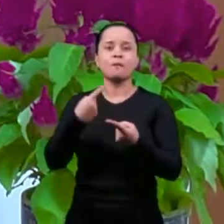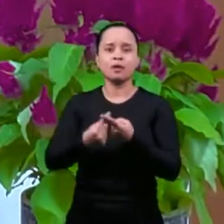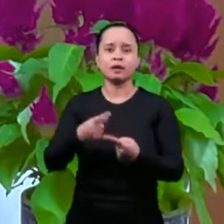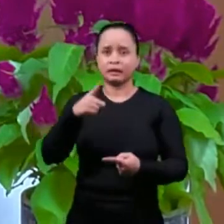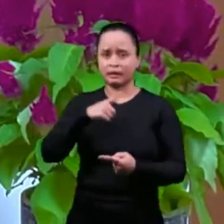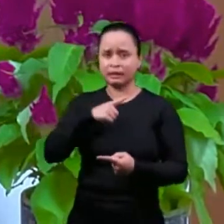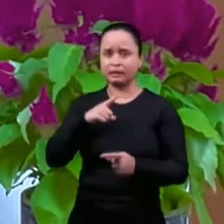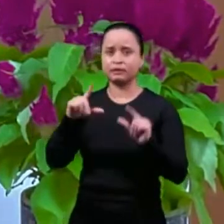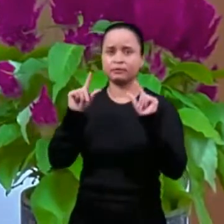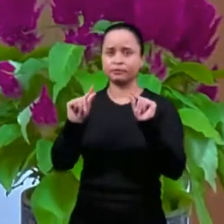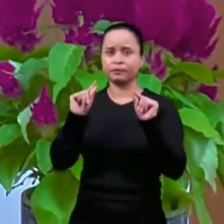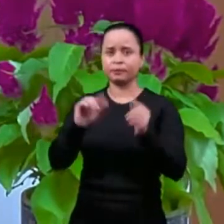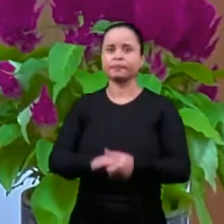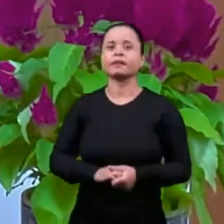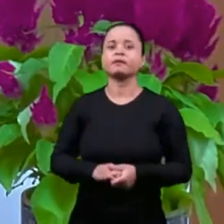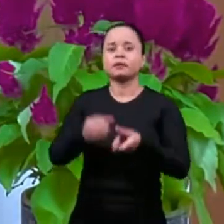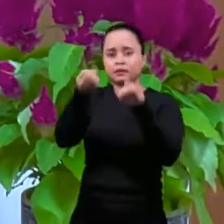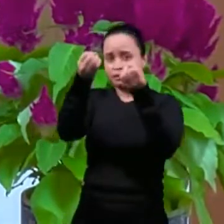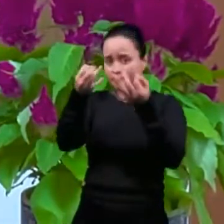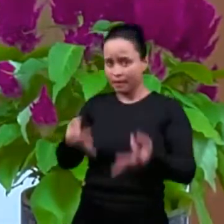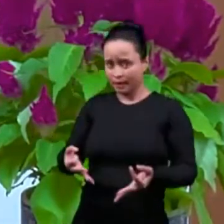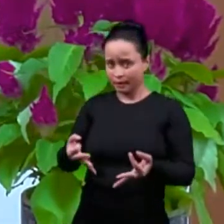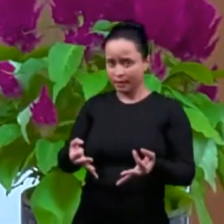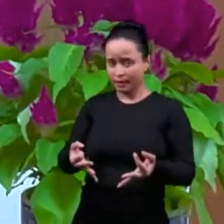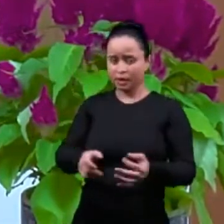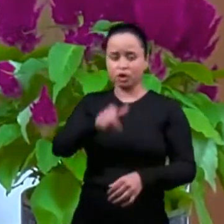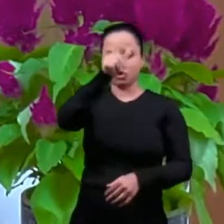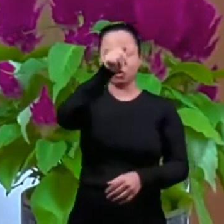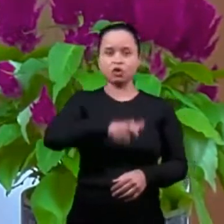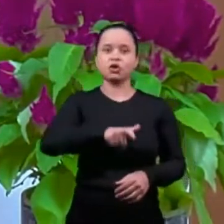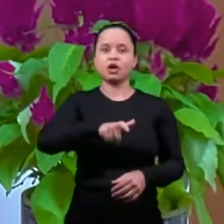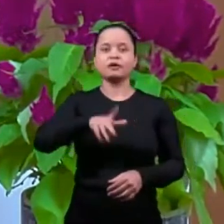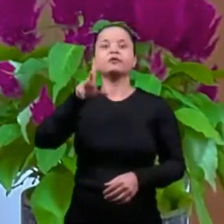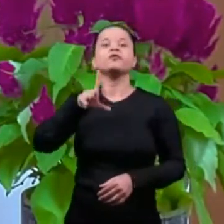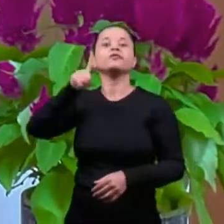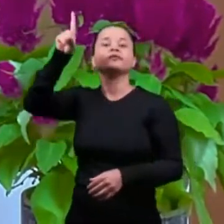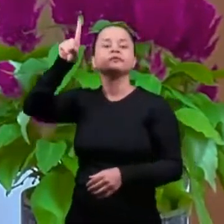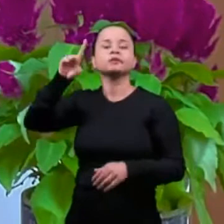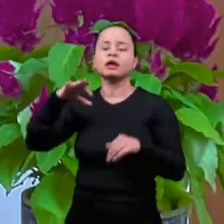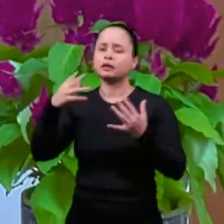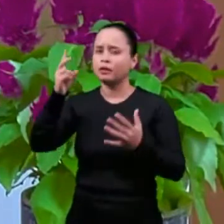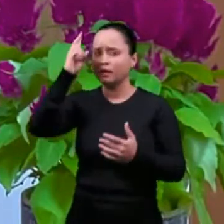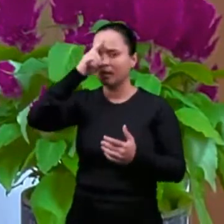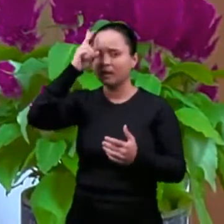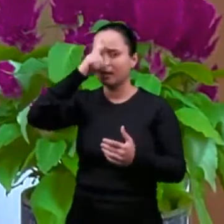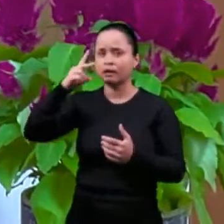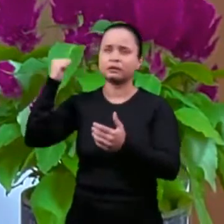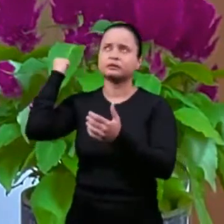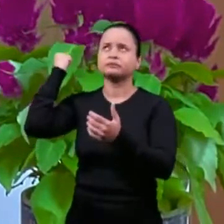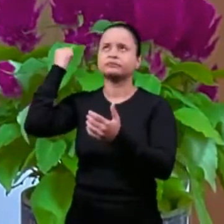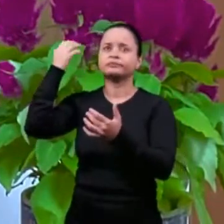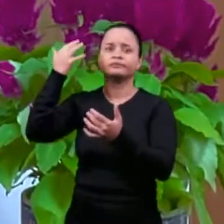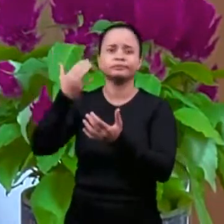que eles eram deuses. Então o estoicismo